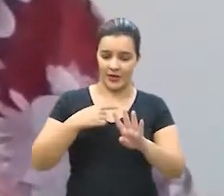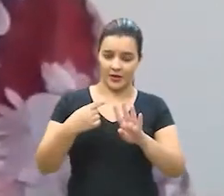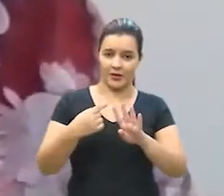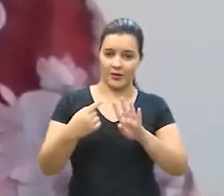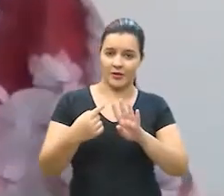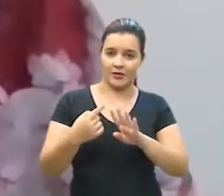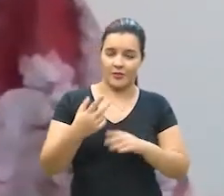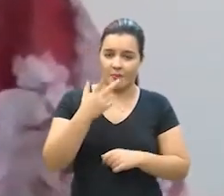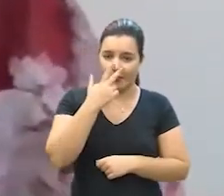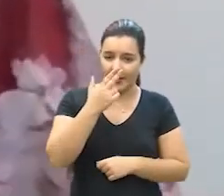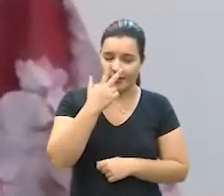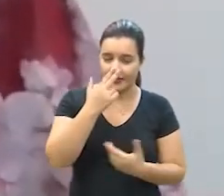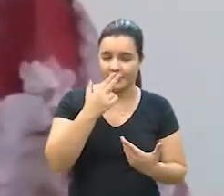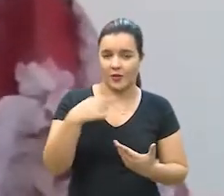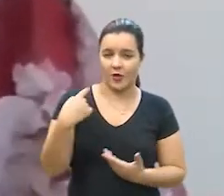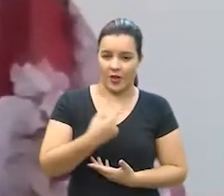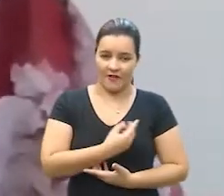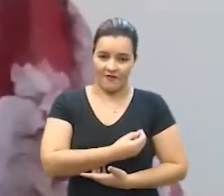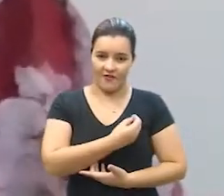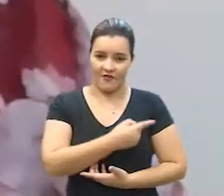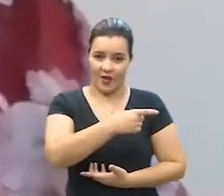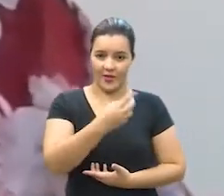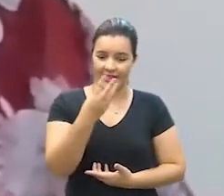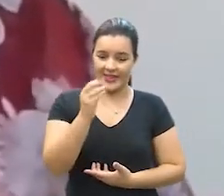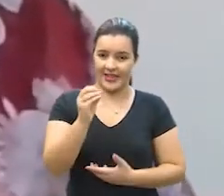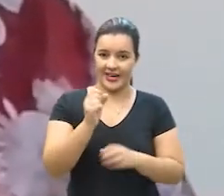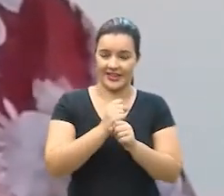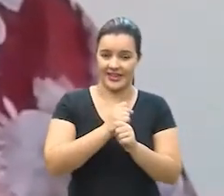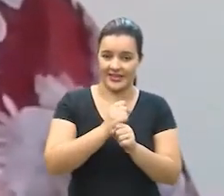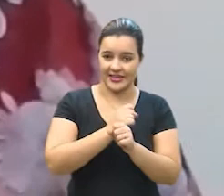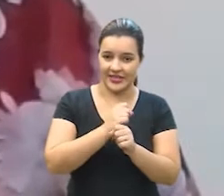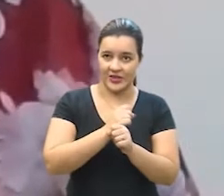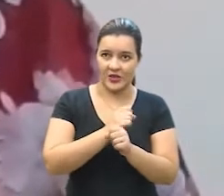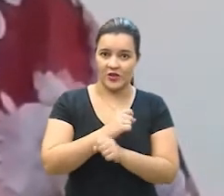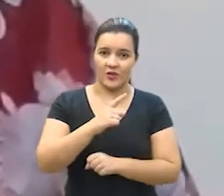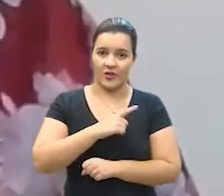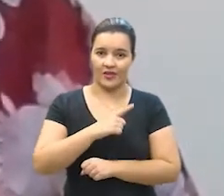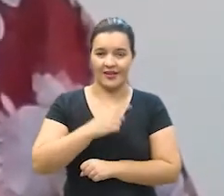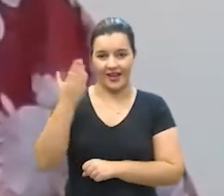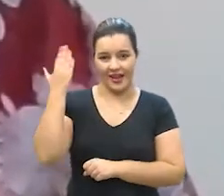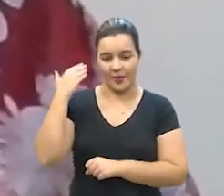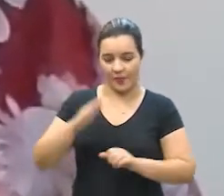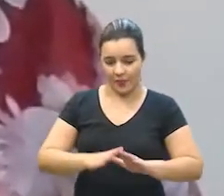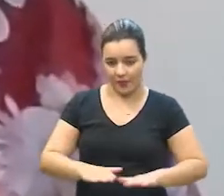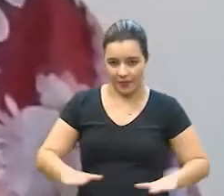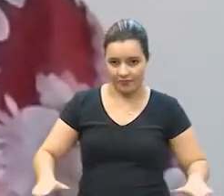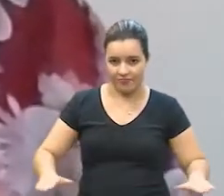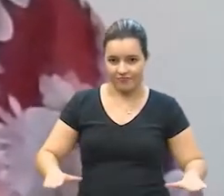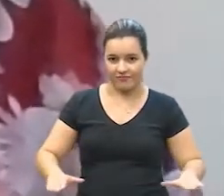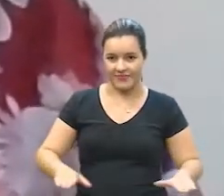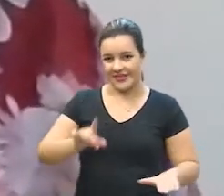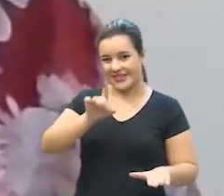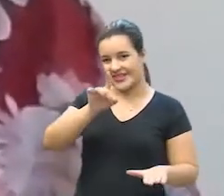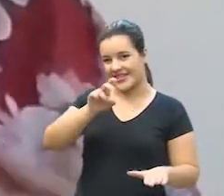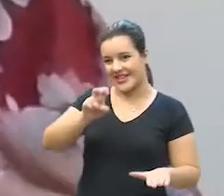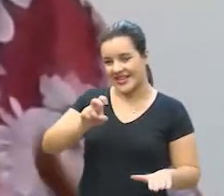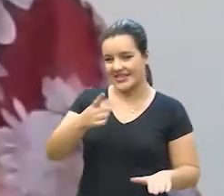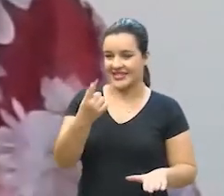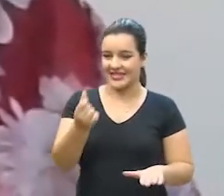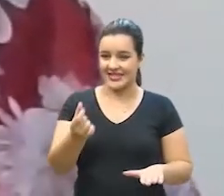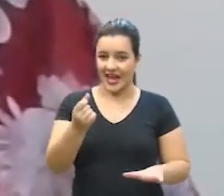quadros... Como nós estamos lá há 30 anos, a gente tem crianças que eram diagnosticadas com